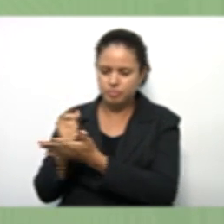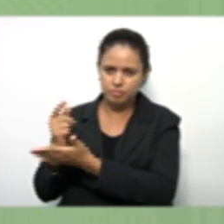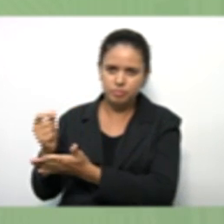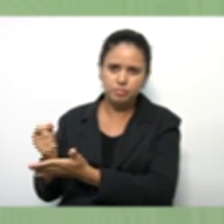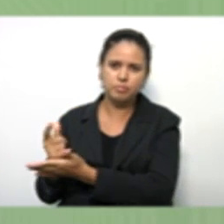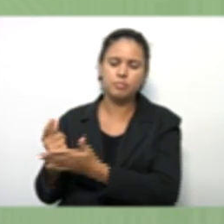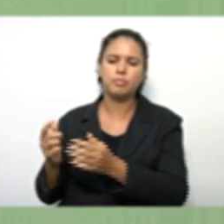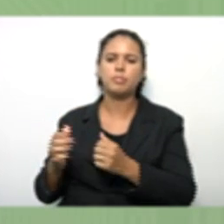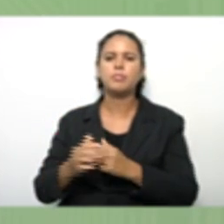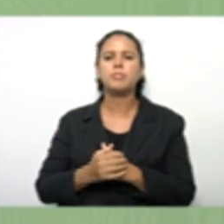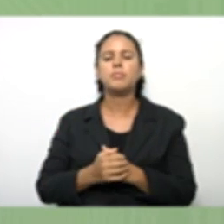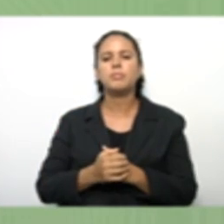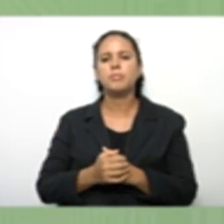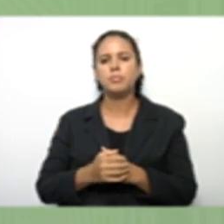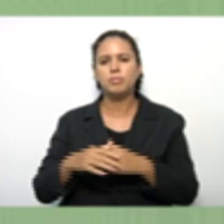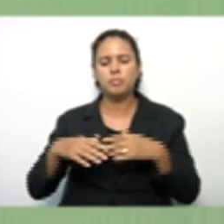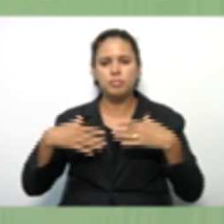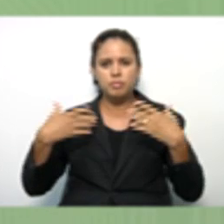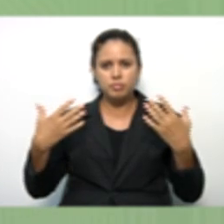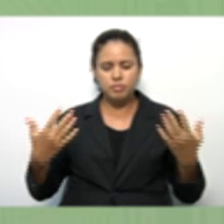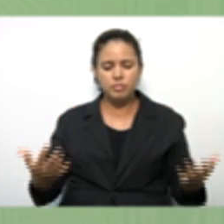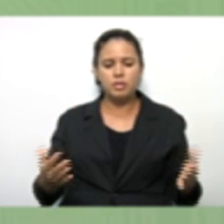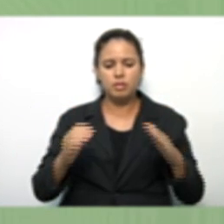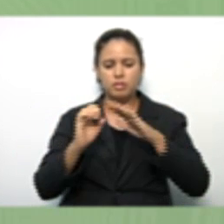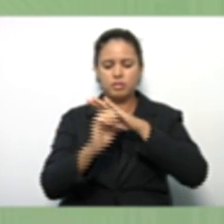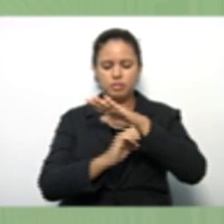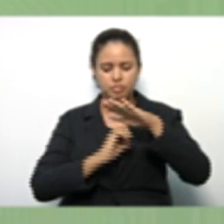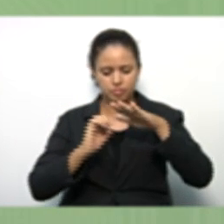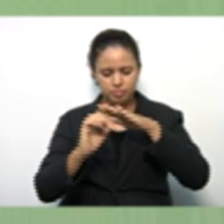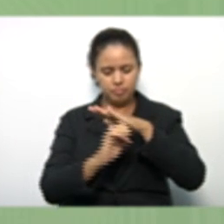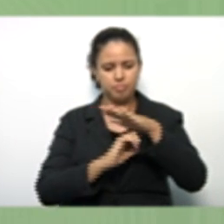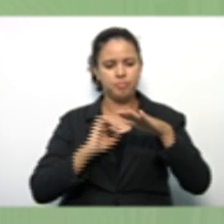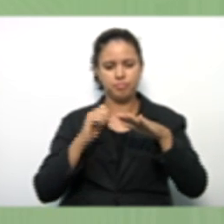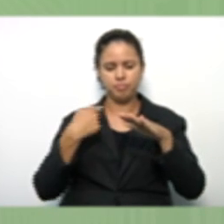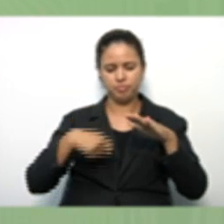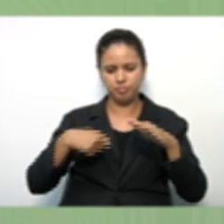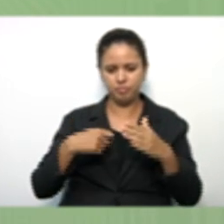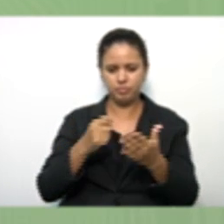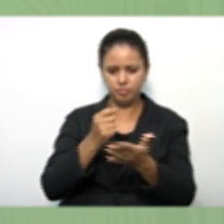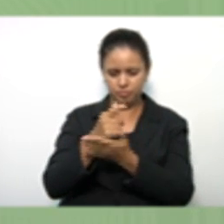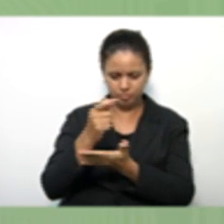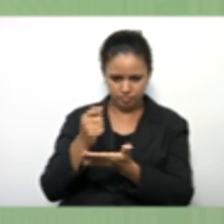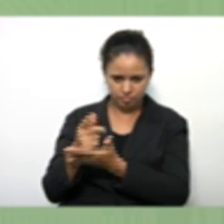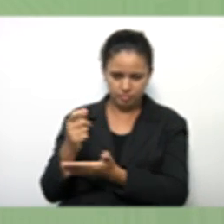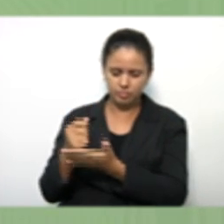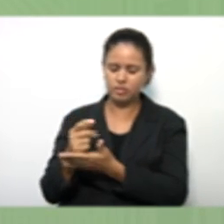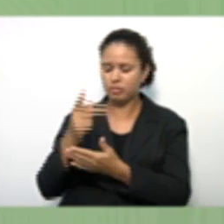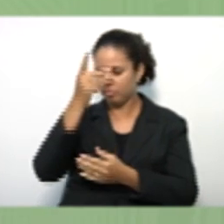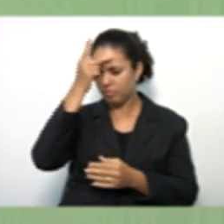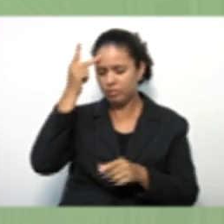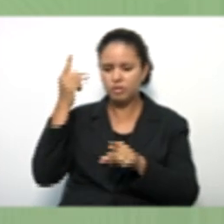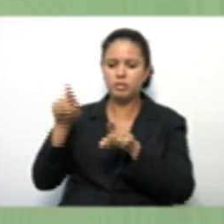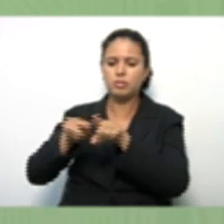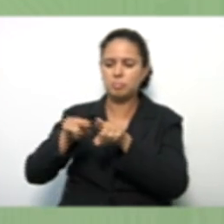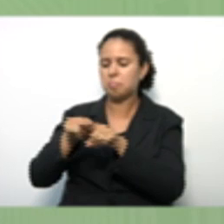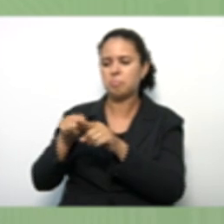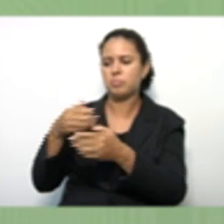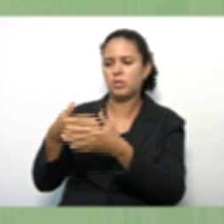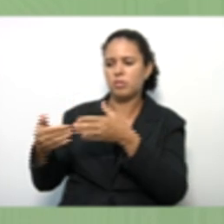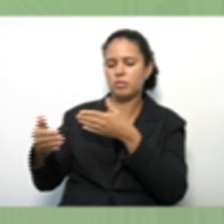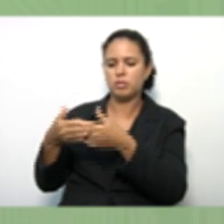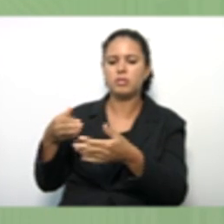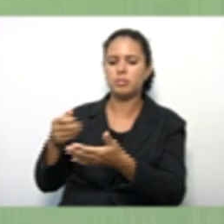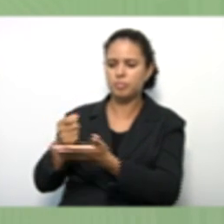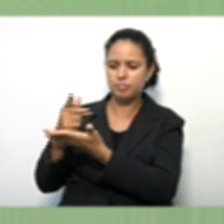muito bom das empresas, das cooperativas e até das pessoas físicas. Espero que todos tenham